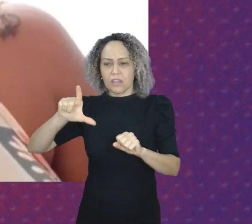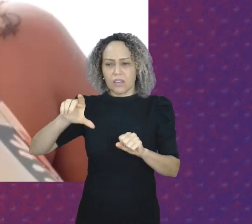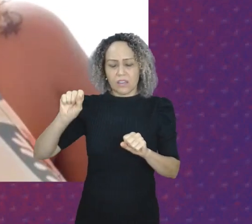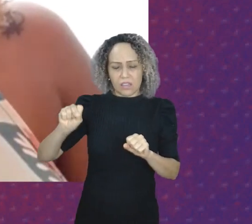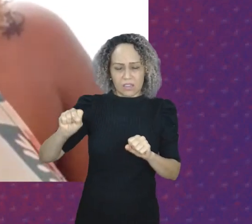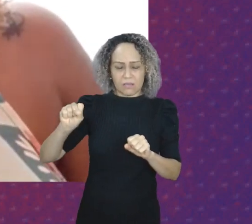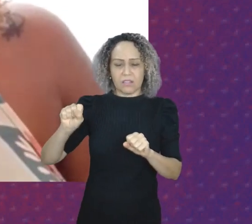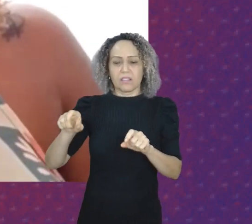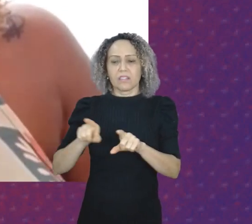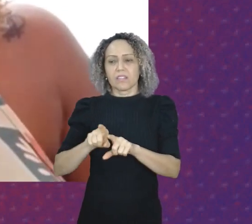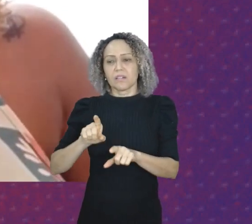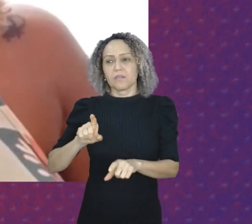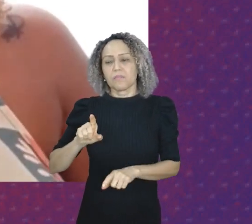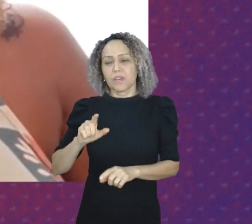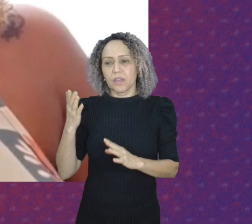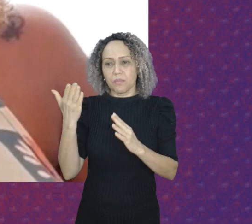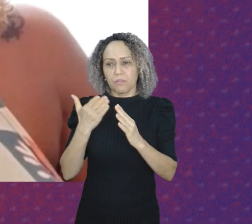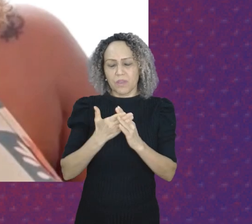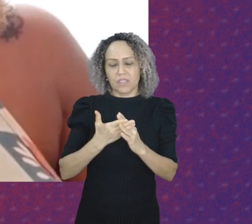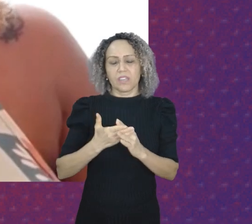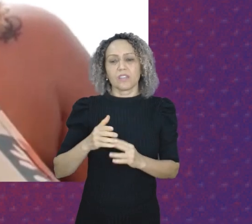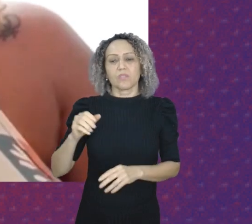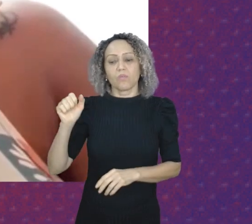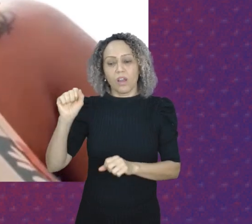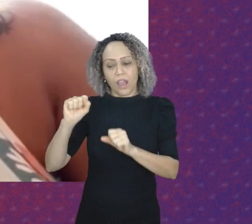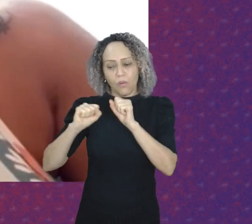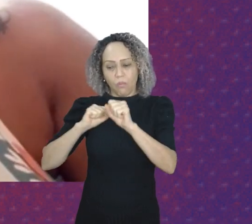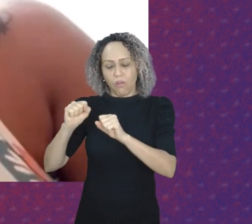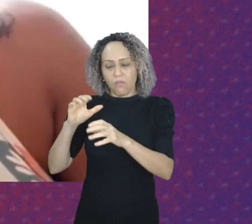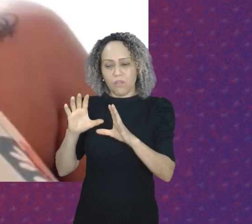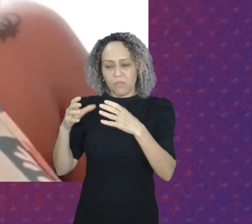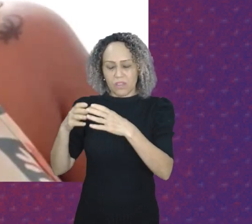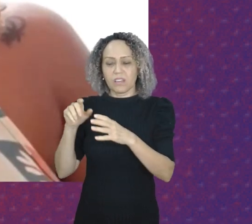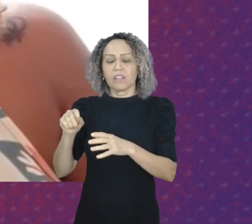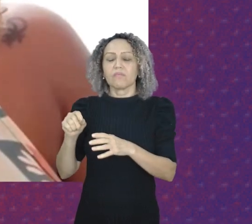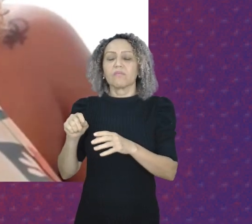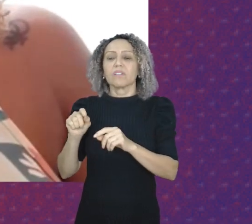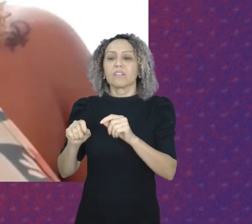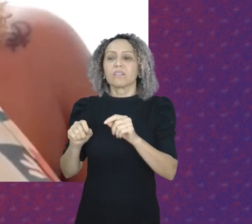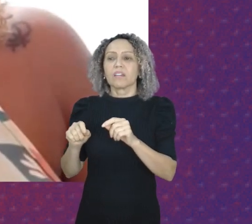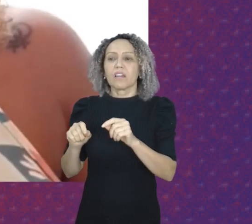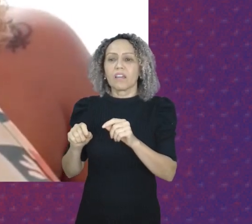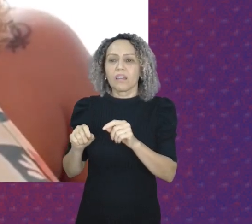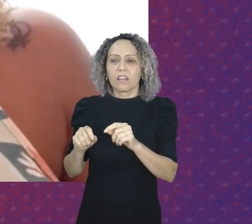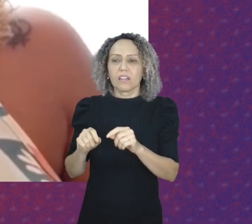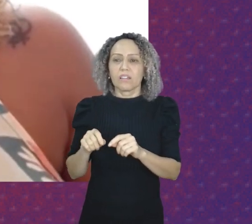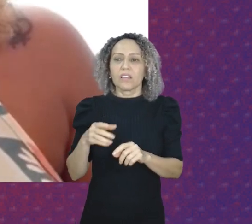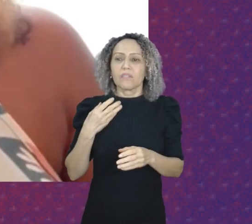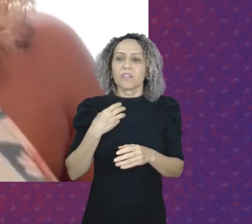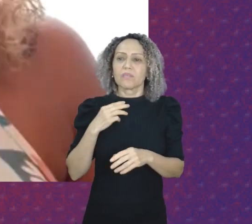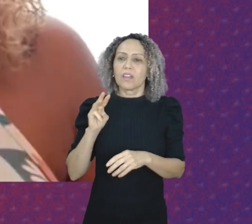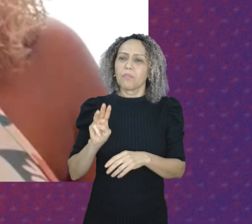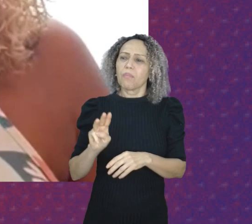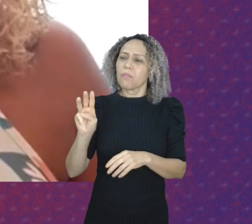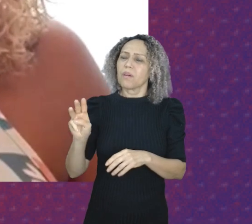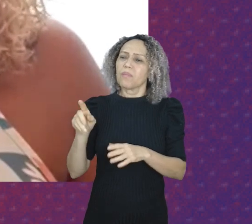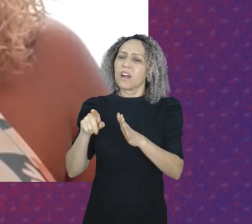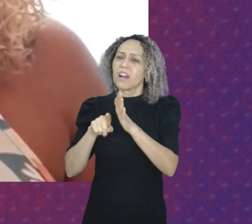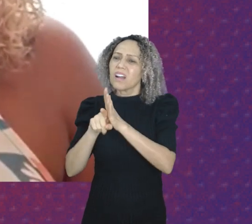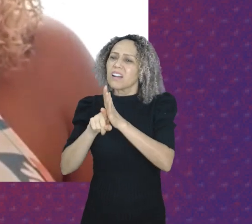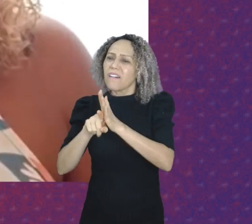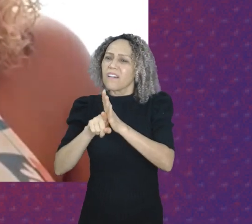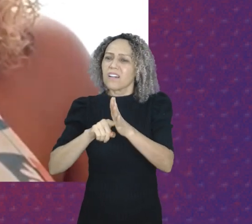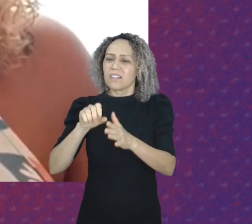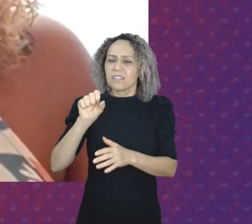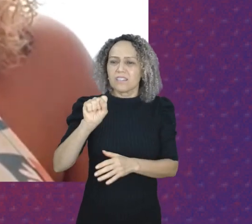bissexuais está aí, né? Fez um censo, né? Que a gente chama de Lesbocenso, que, por sinal, vai ser lançado aqui